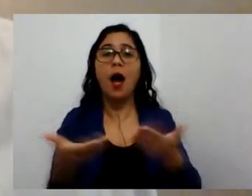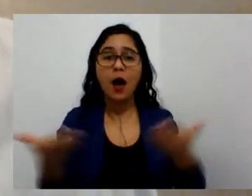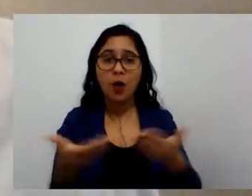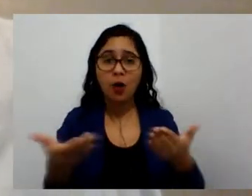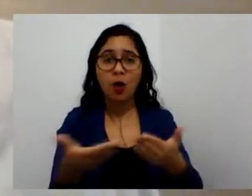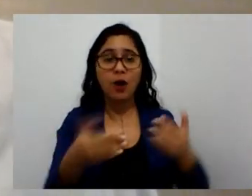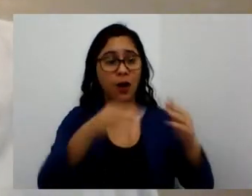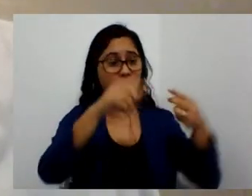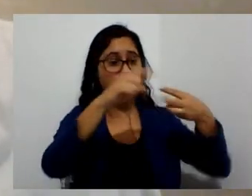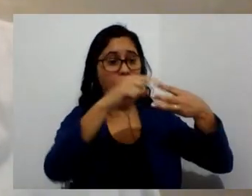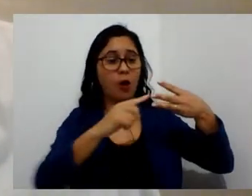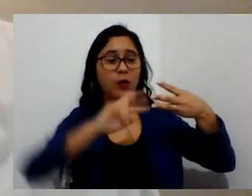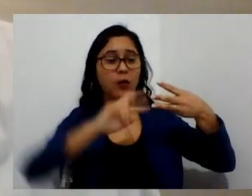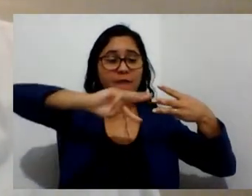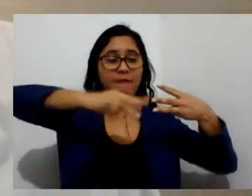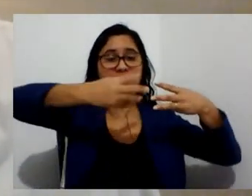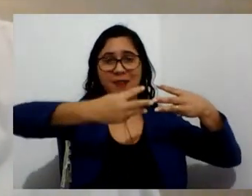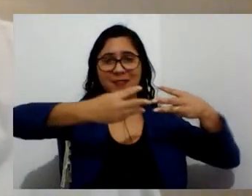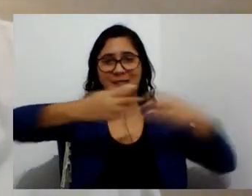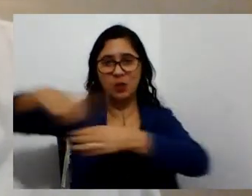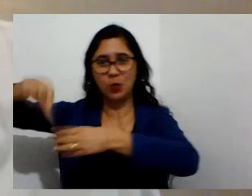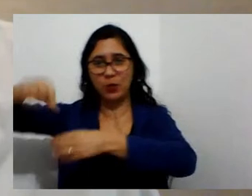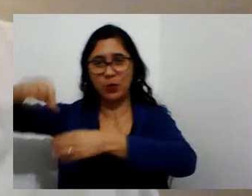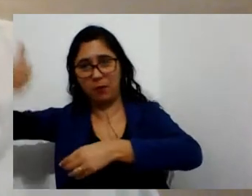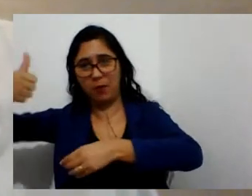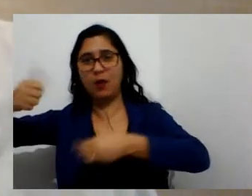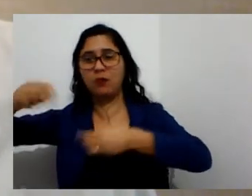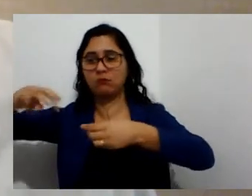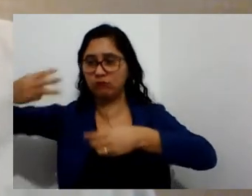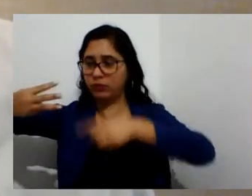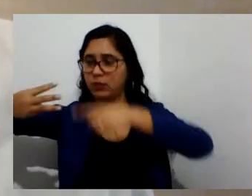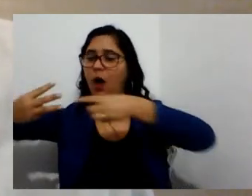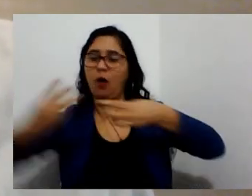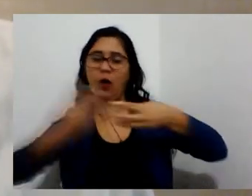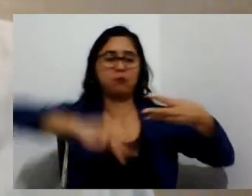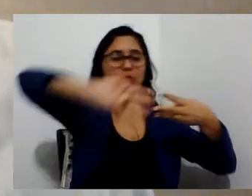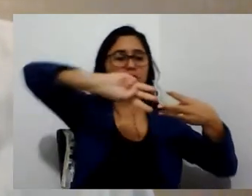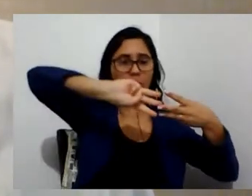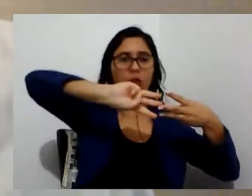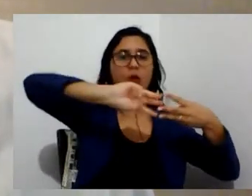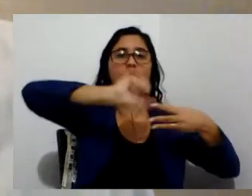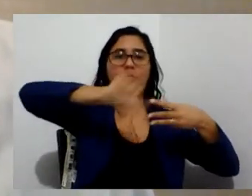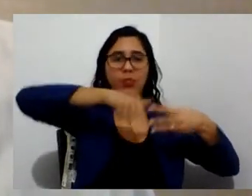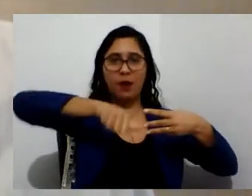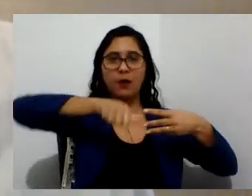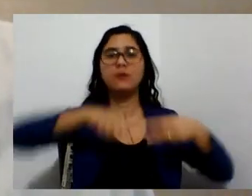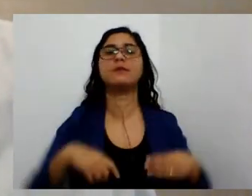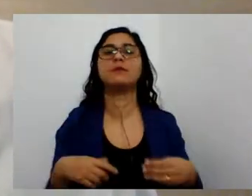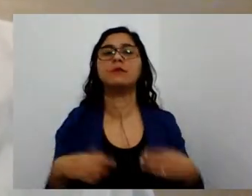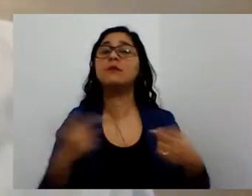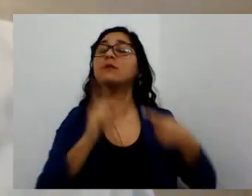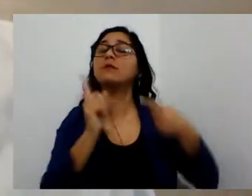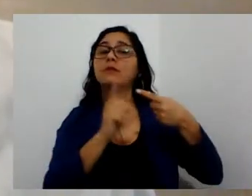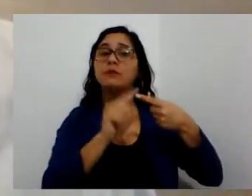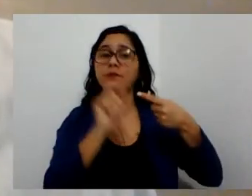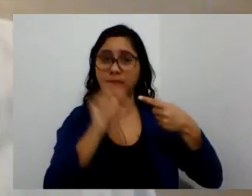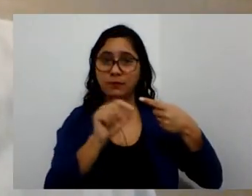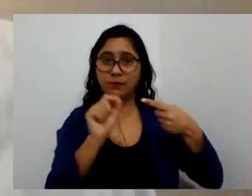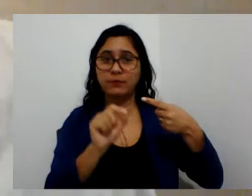inversa do primeiro sorteio, certo? Então, a ordem agora seria, em primeiro lugar,